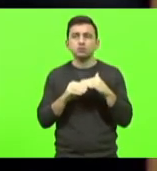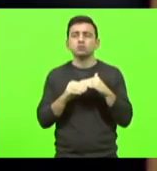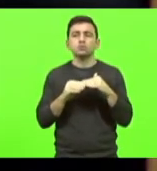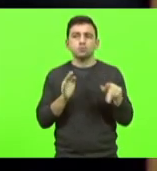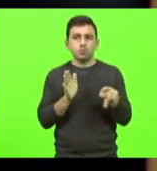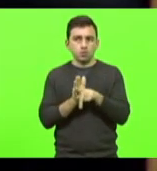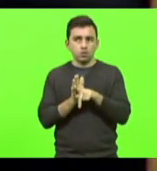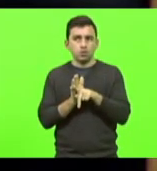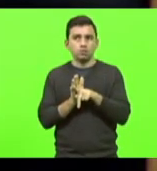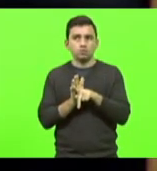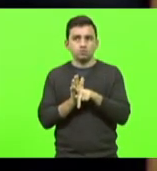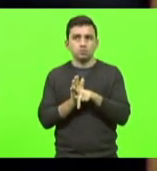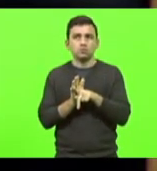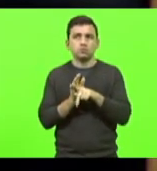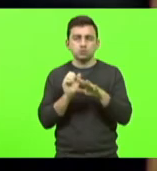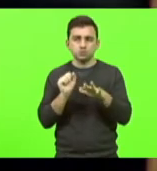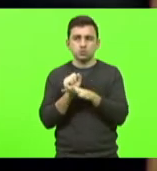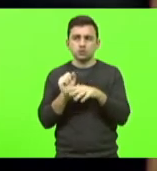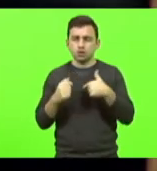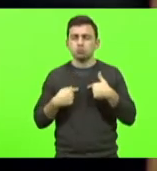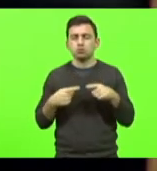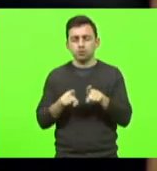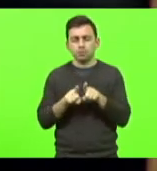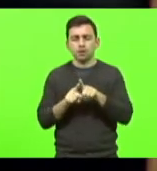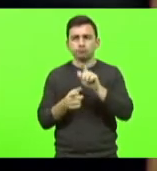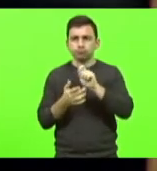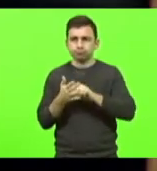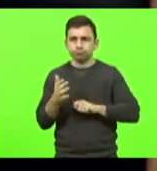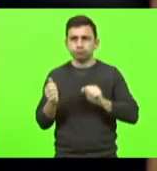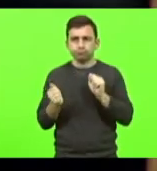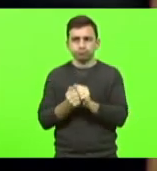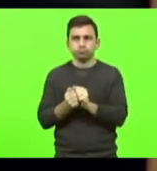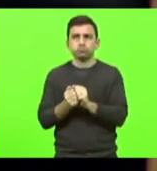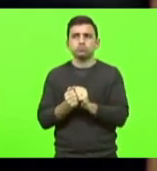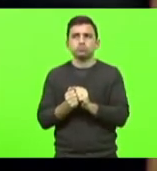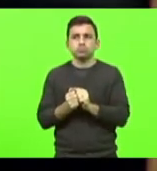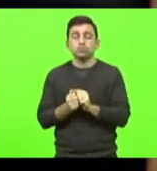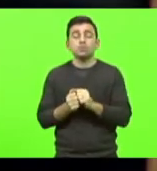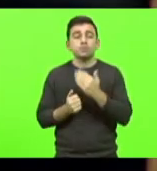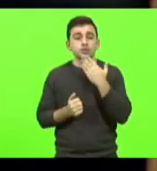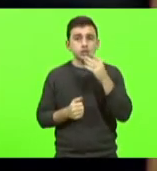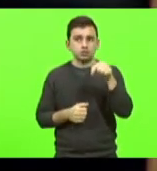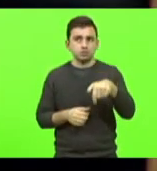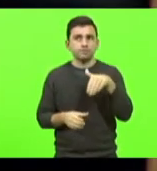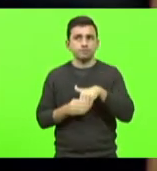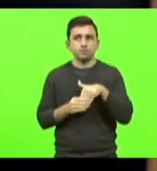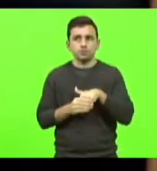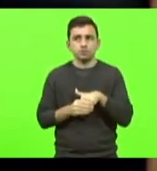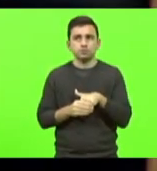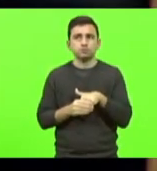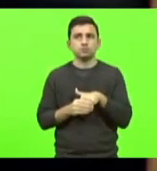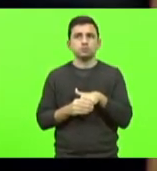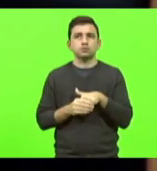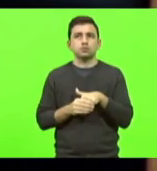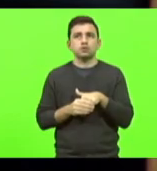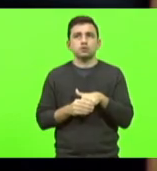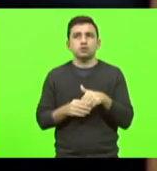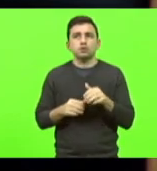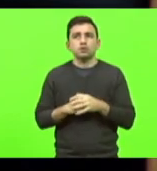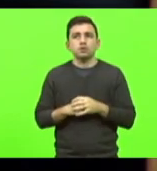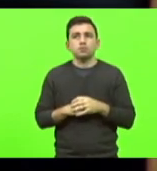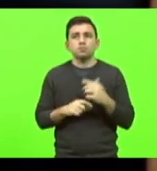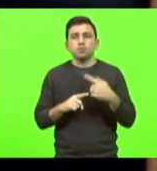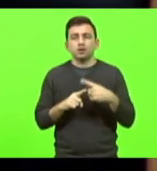que subscreve está bem o pedido de tal Maurício para mim se a votação aqui em plenário que